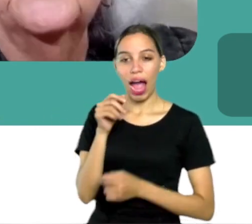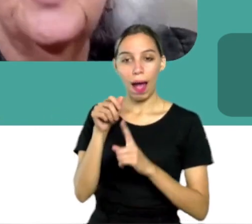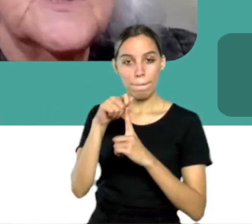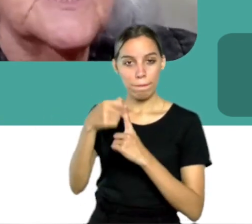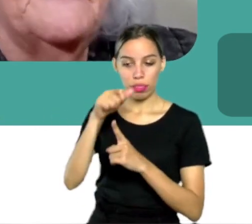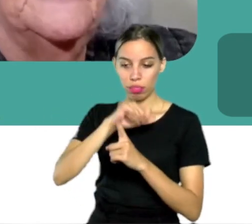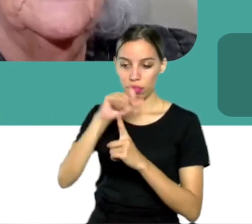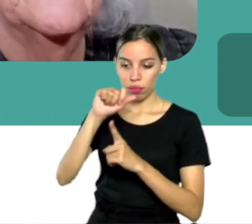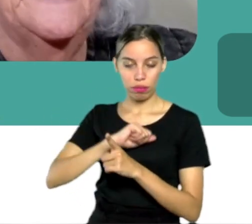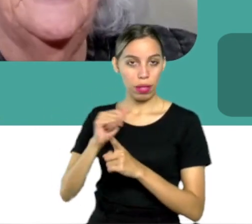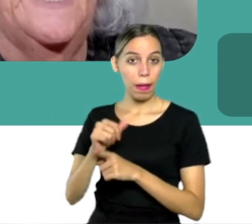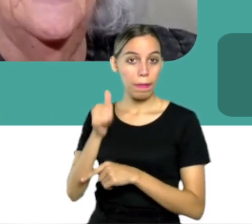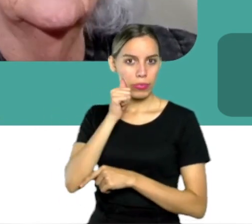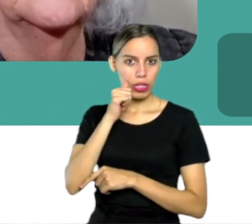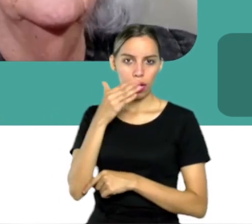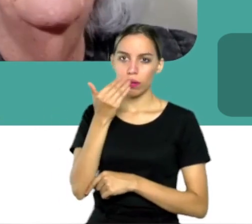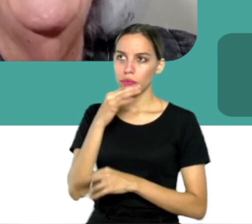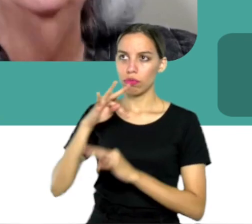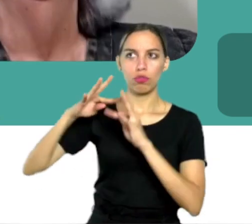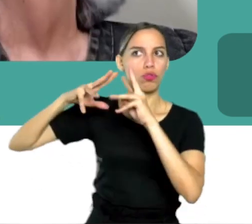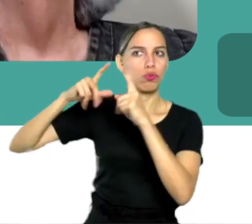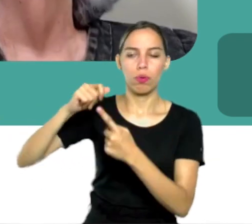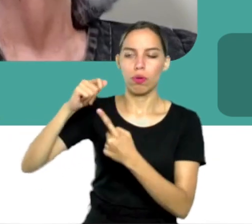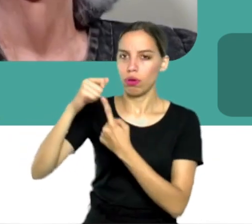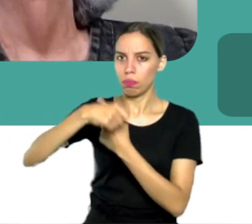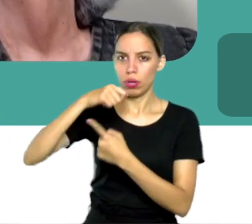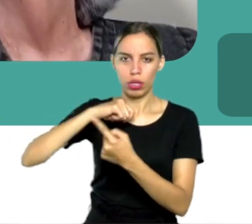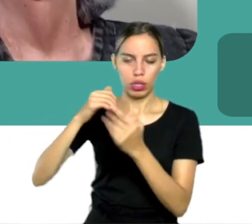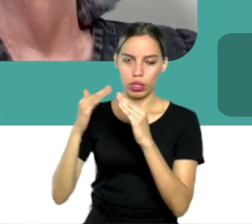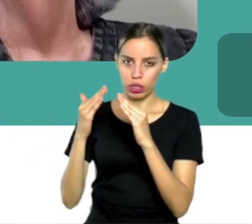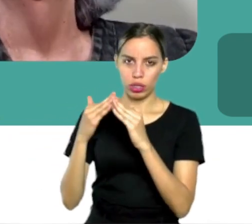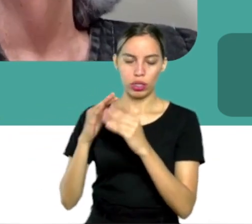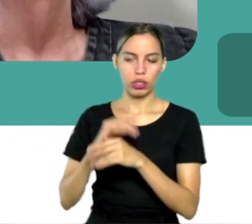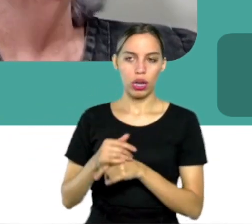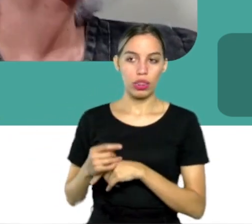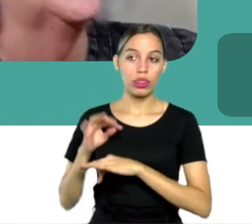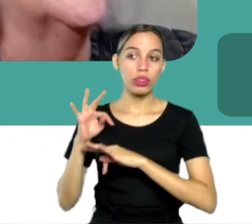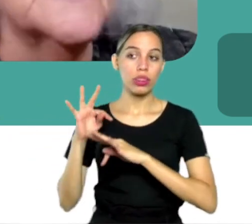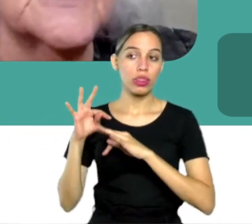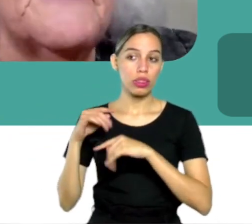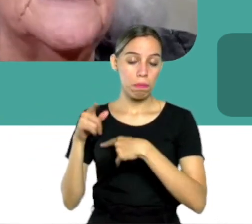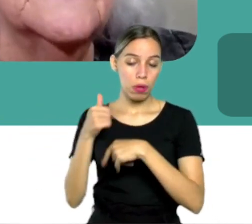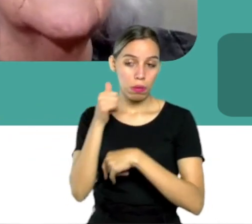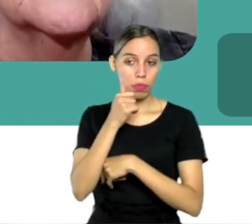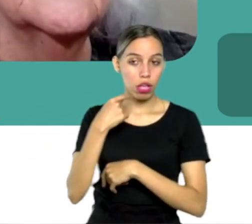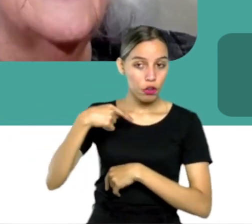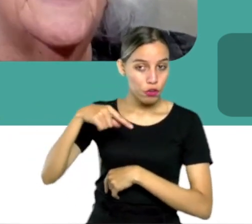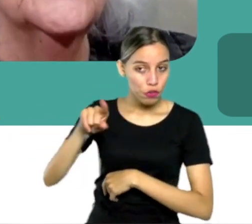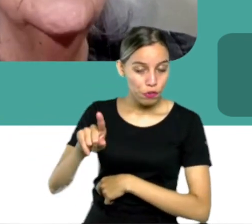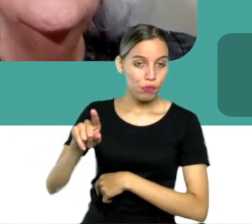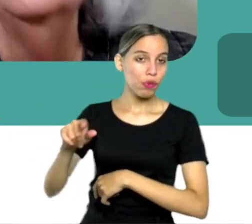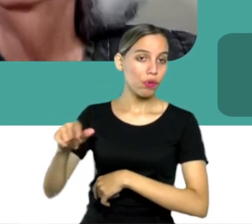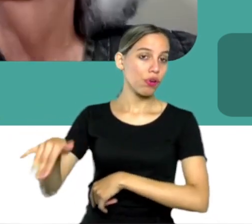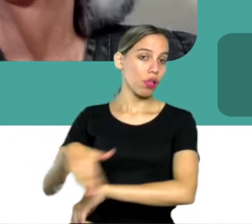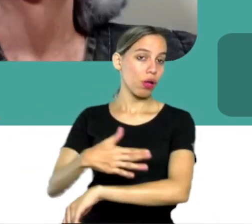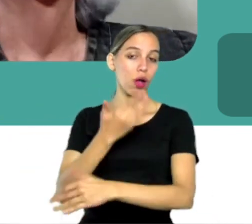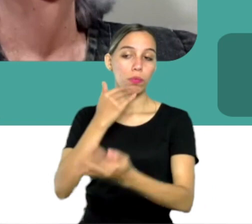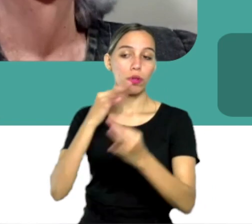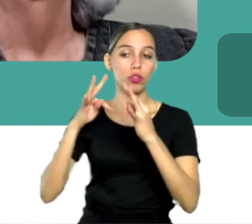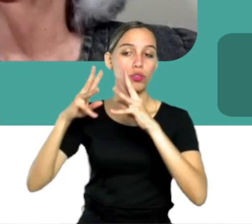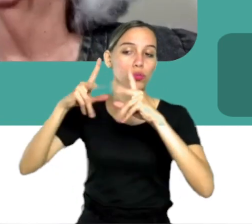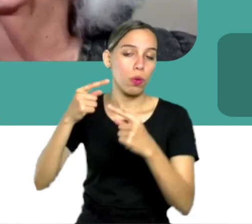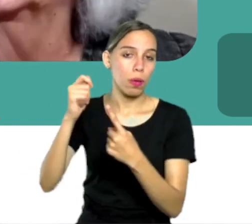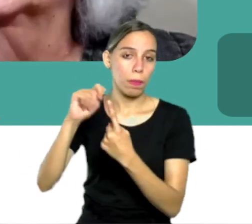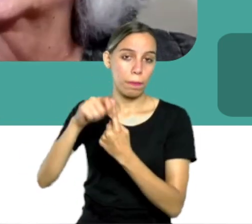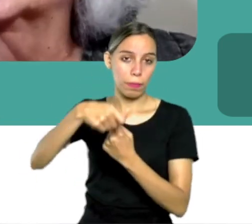Ela comeu todas as bananas da casa. Aí depois ela foi à rua, comeu todas as bananas da cidade. Depois ela